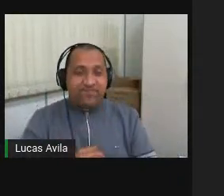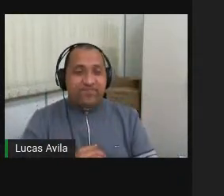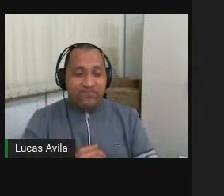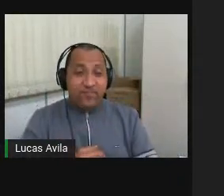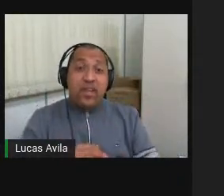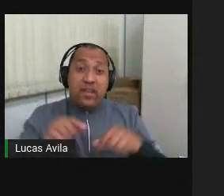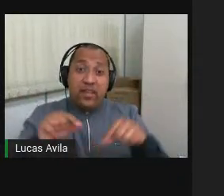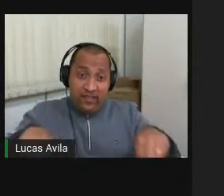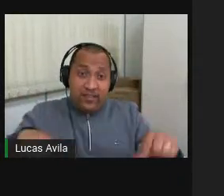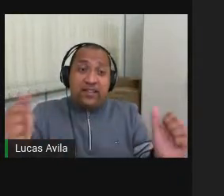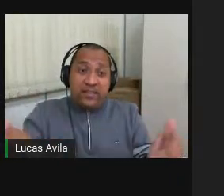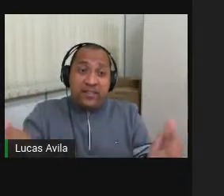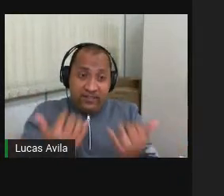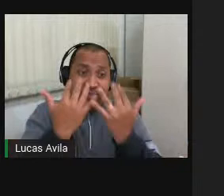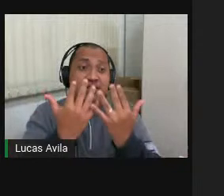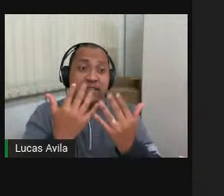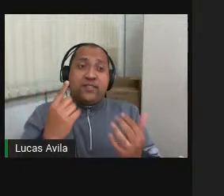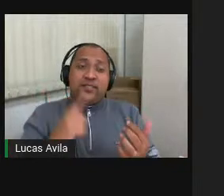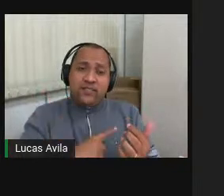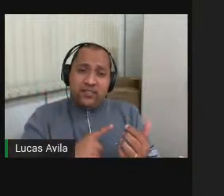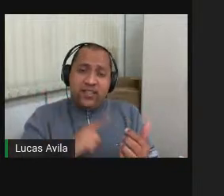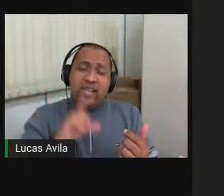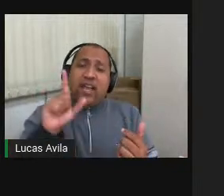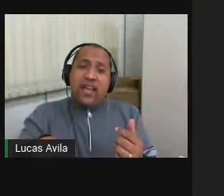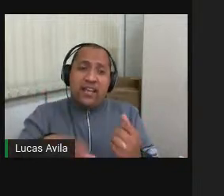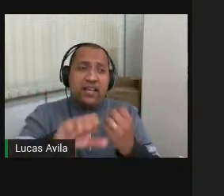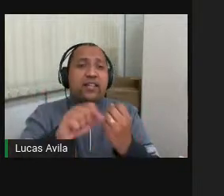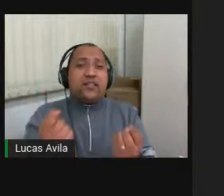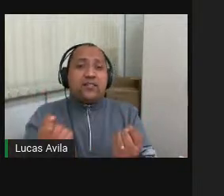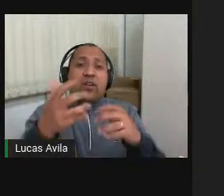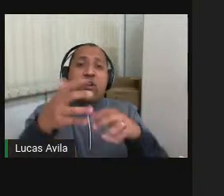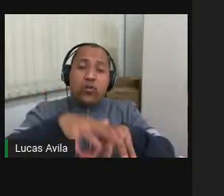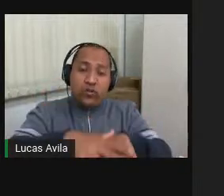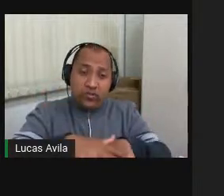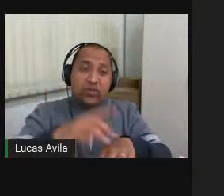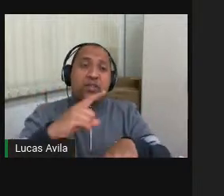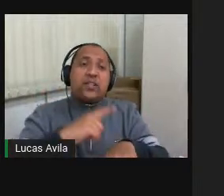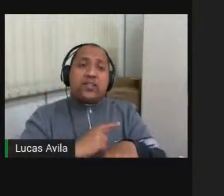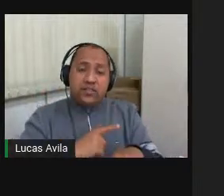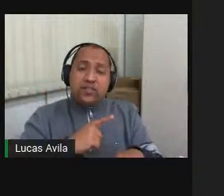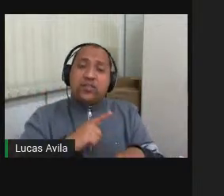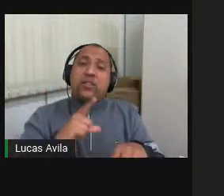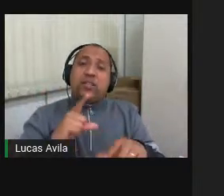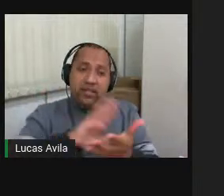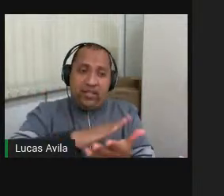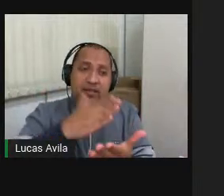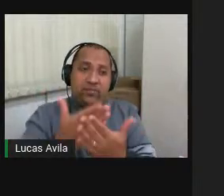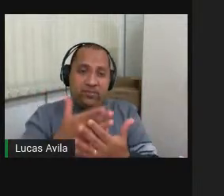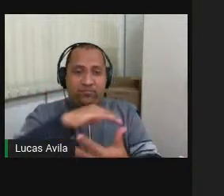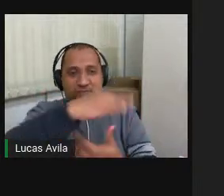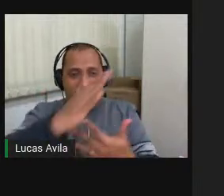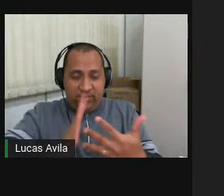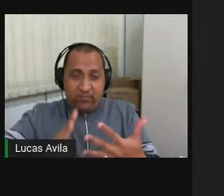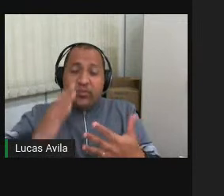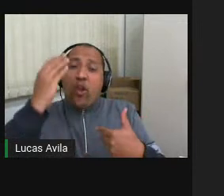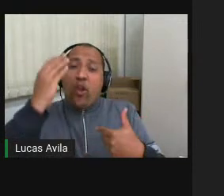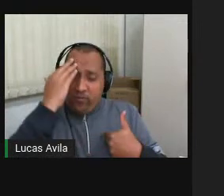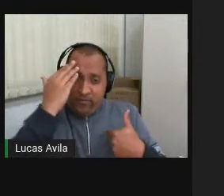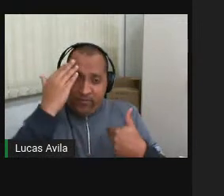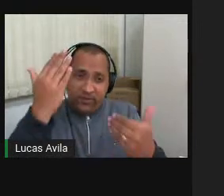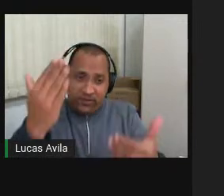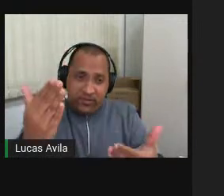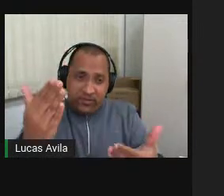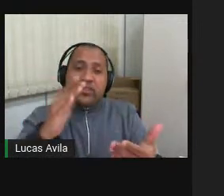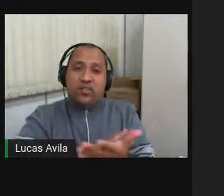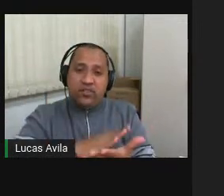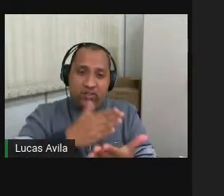cerimônia acontece de forma inclusiva e, para isso, contamos com a tradução em línguas. Agradecemos ao